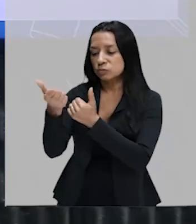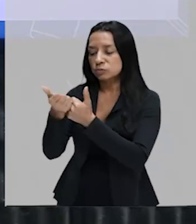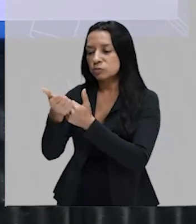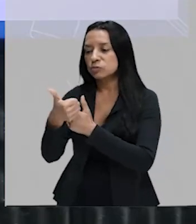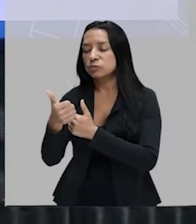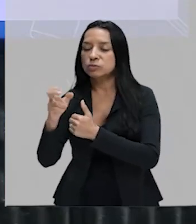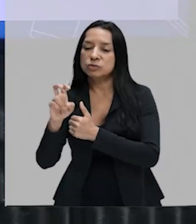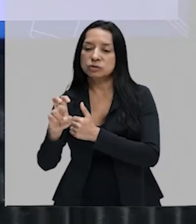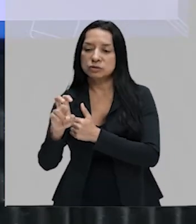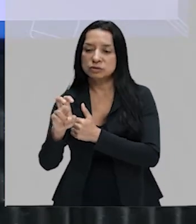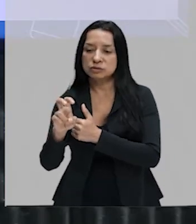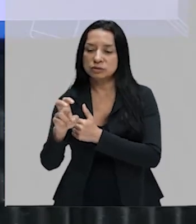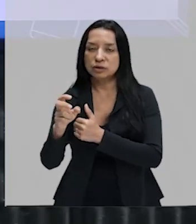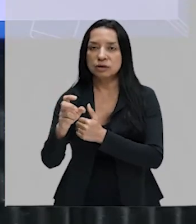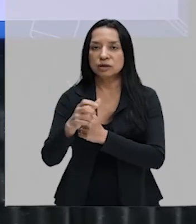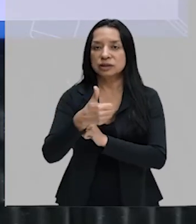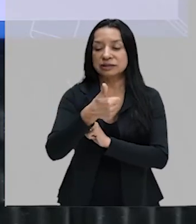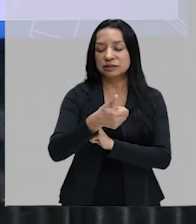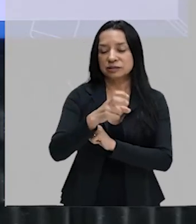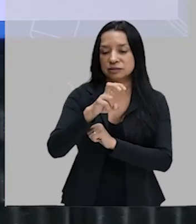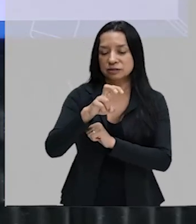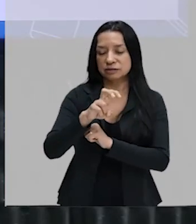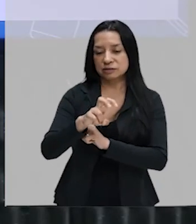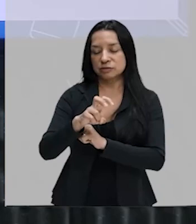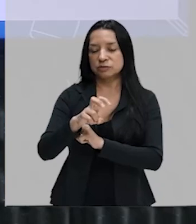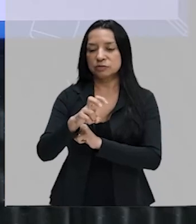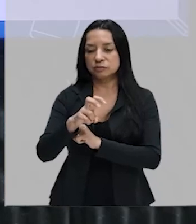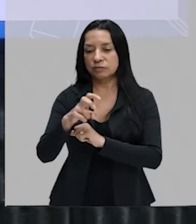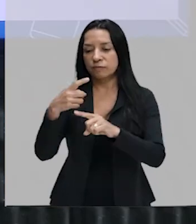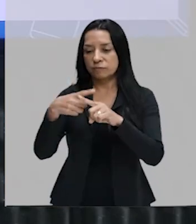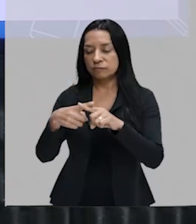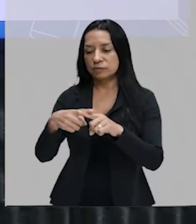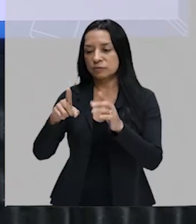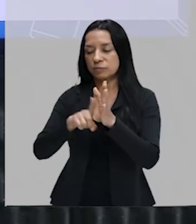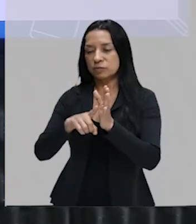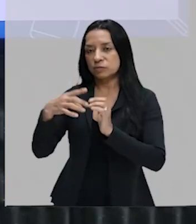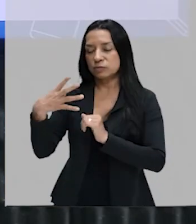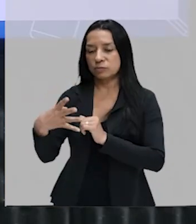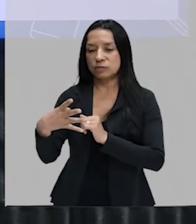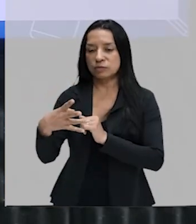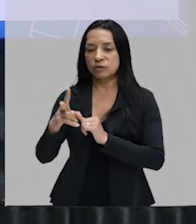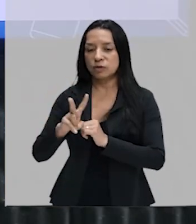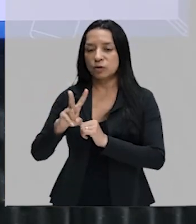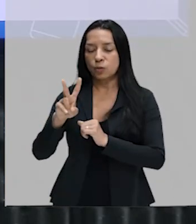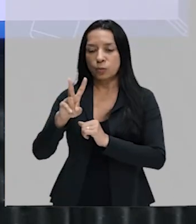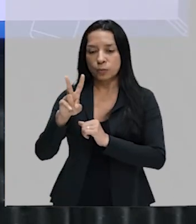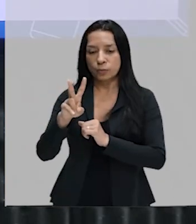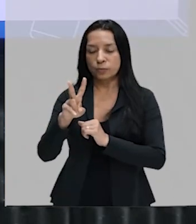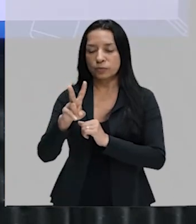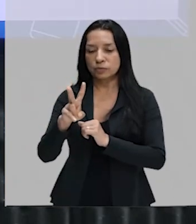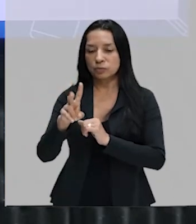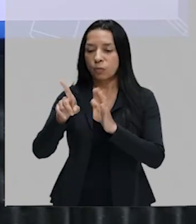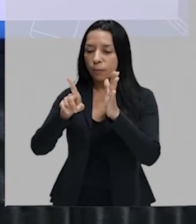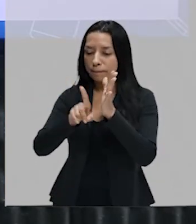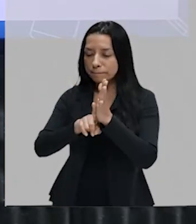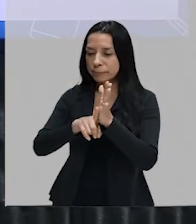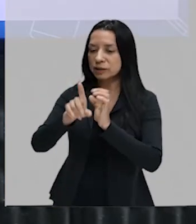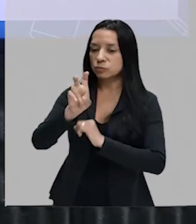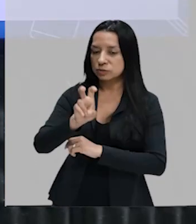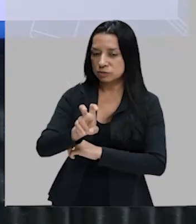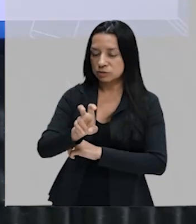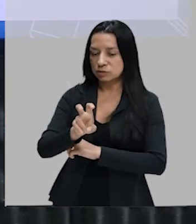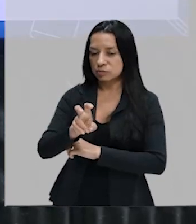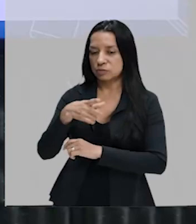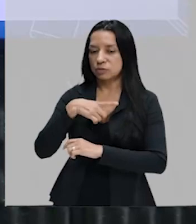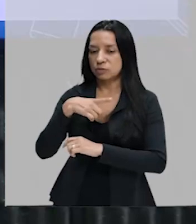vai ter 15 vezes menos 4. Esse valor, você vai subtrair do 5. Então, veja,